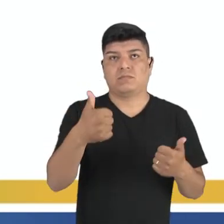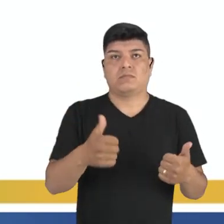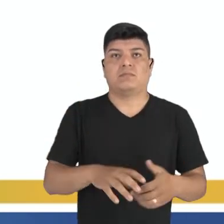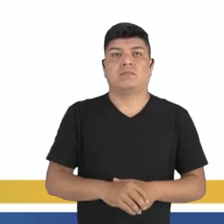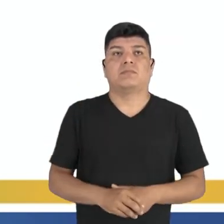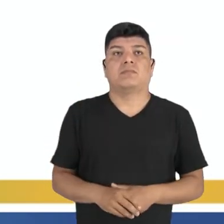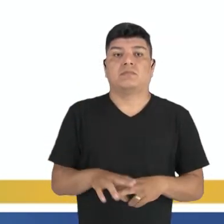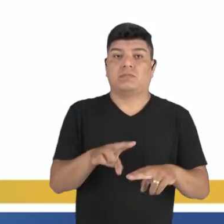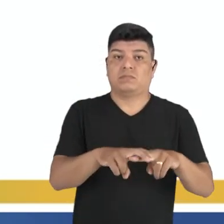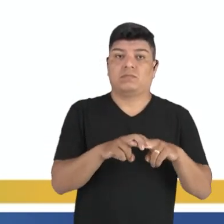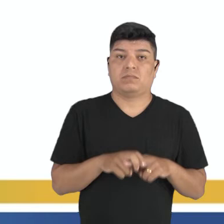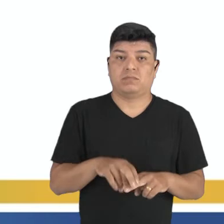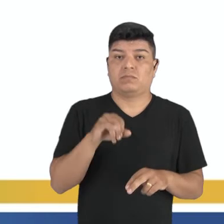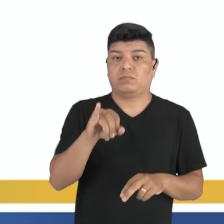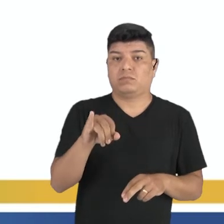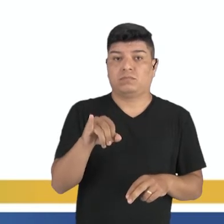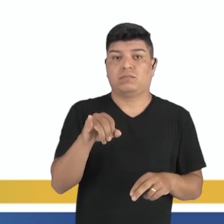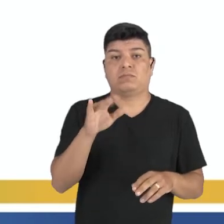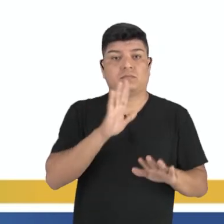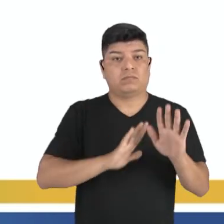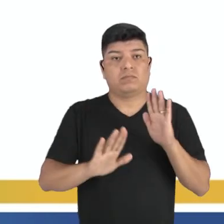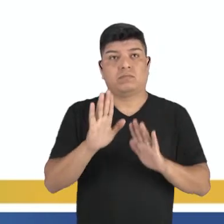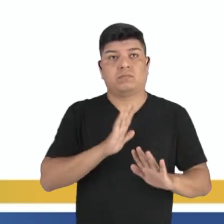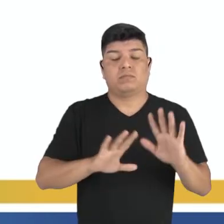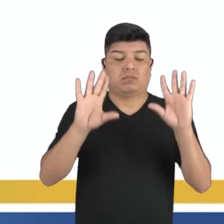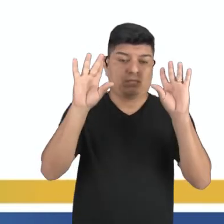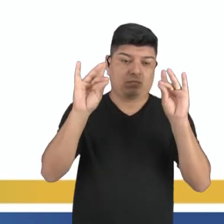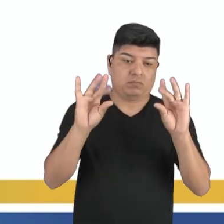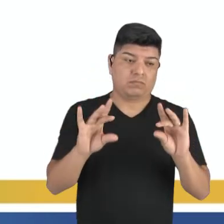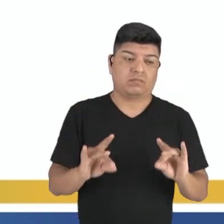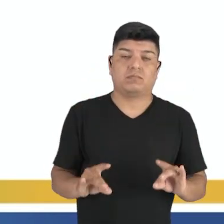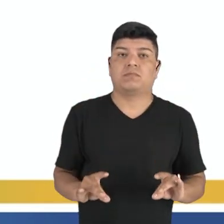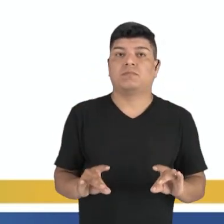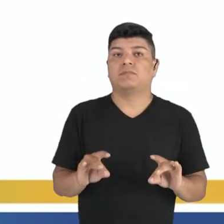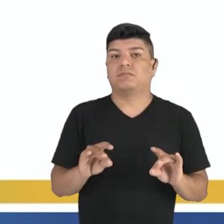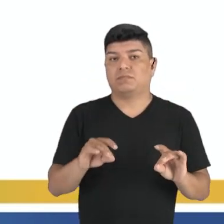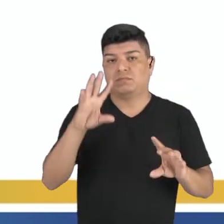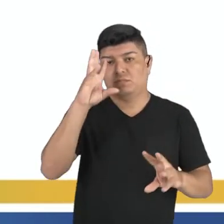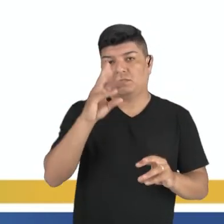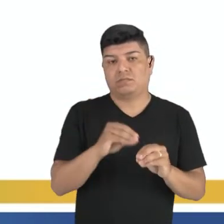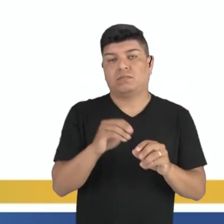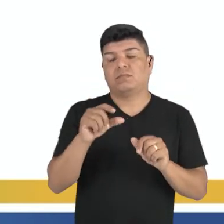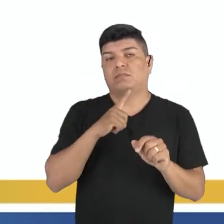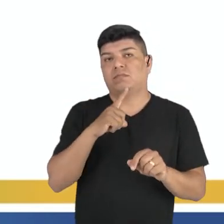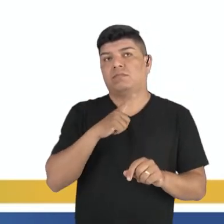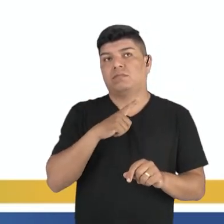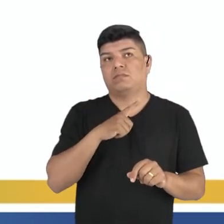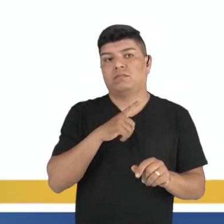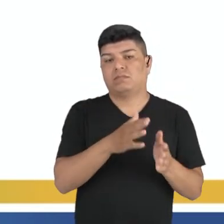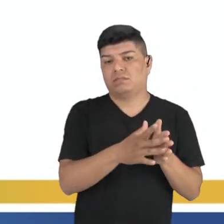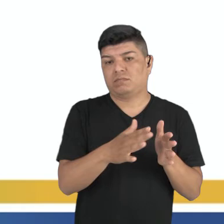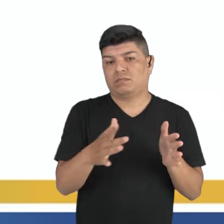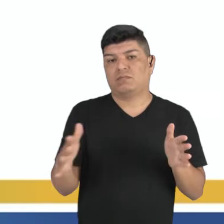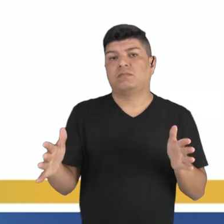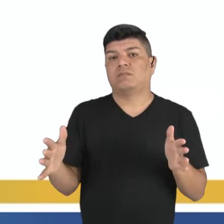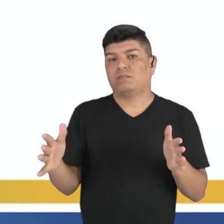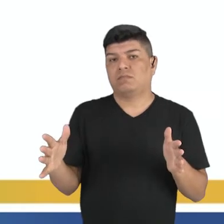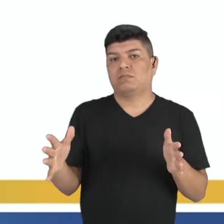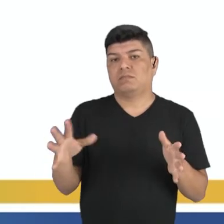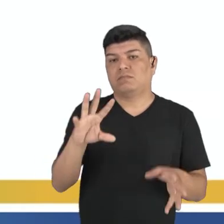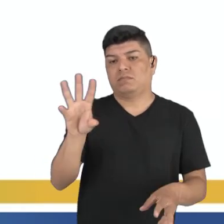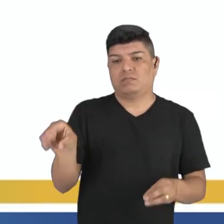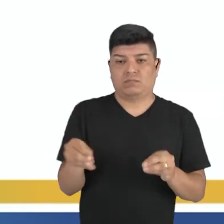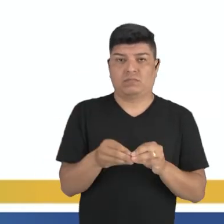pessoal? Então, em caso vocês leiam com mais cuidado, mais detalhadamente, que a gente sabe que aqui temos um período aqui, um tempo